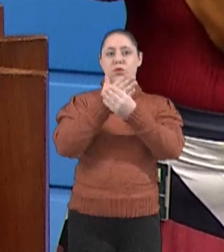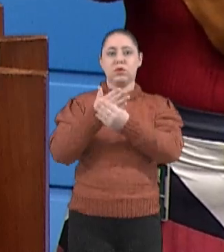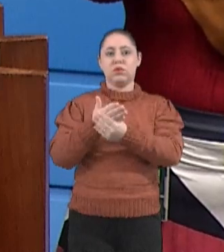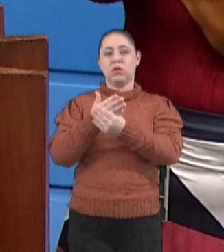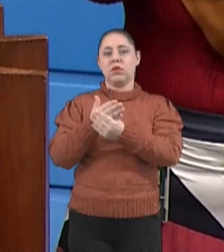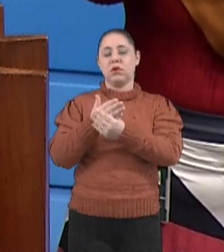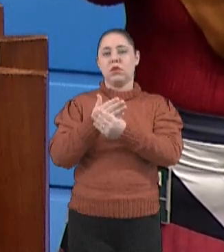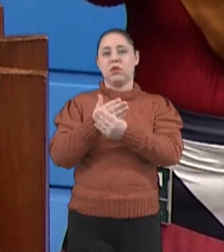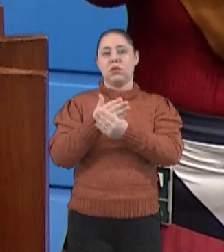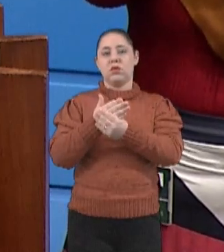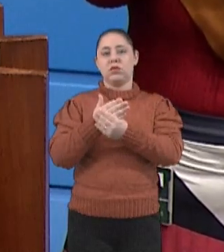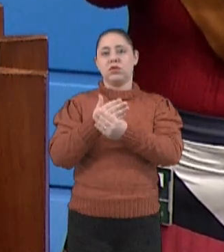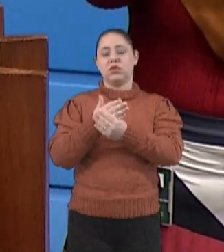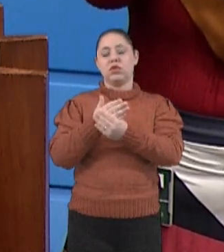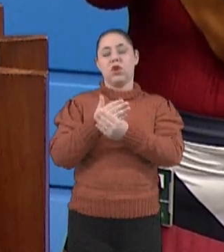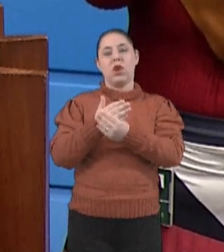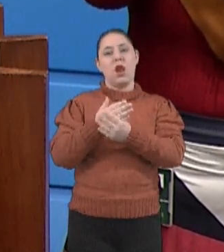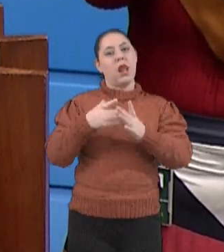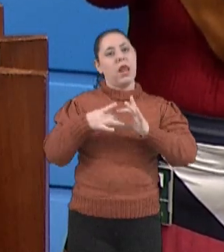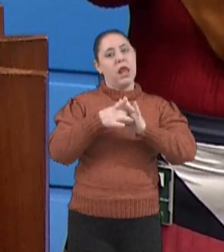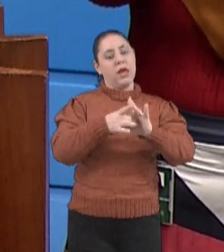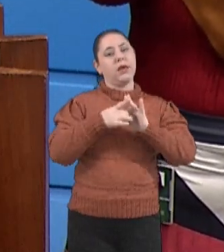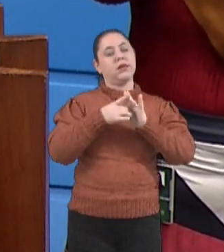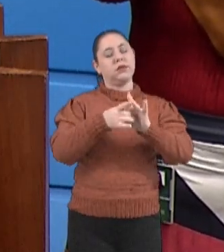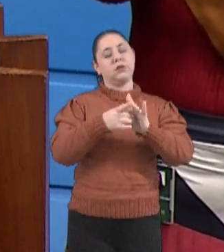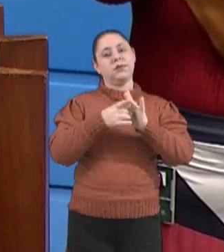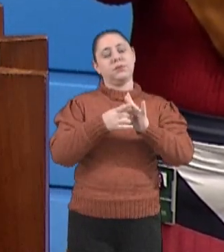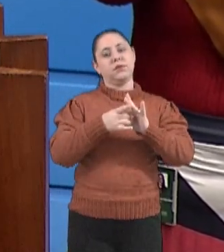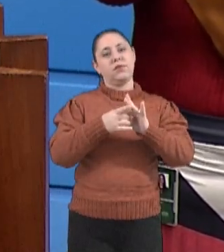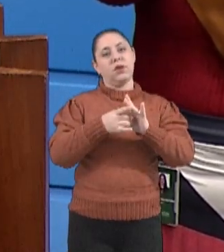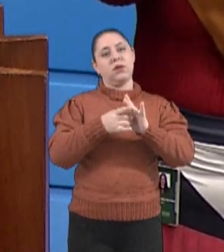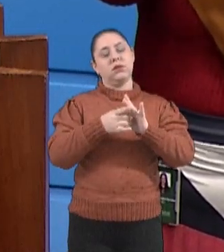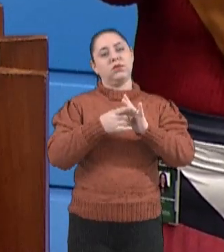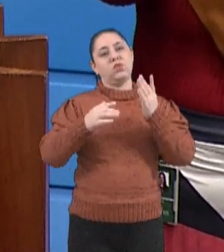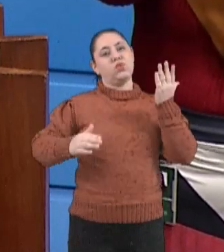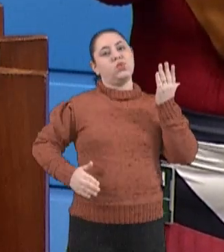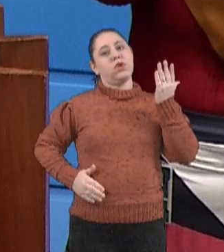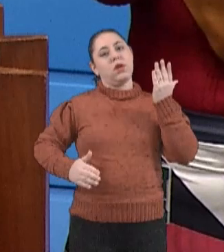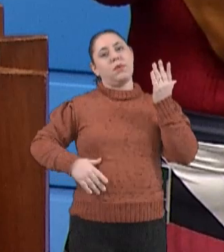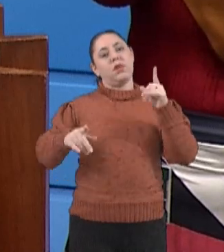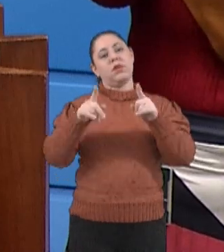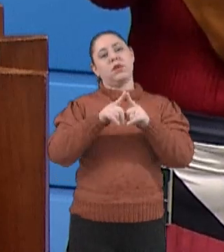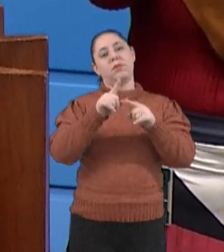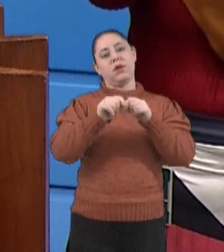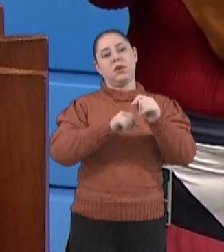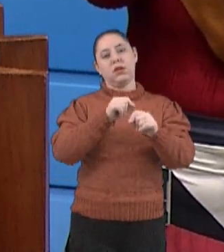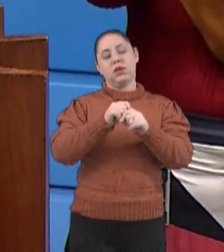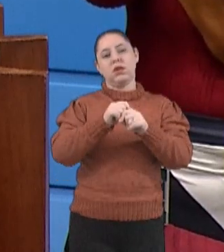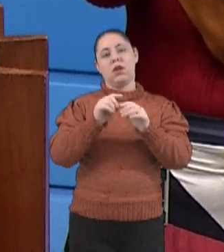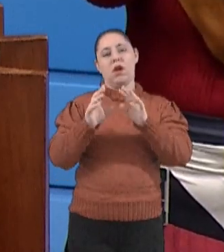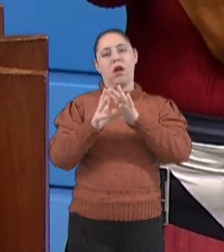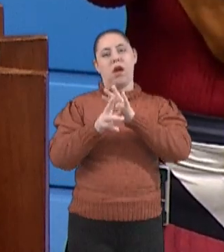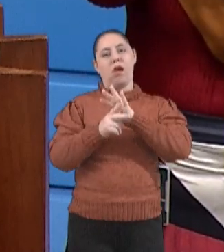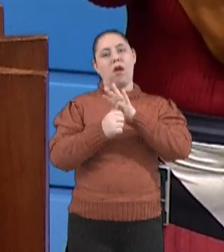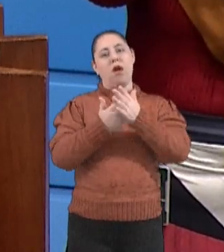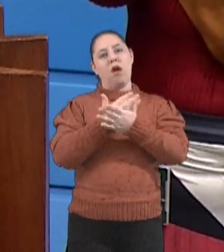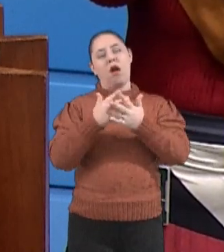de associação criminosa, formação de quadrilha e apropriação indevida,